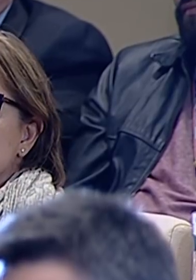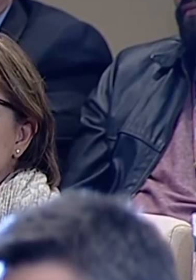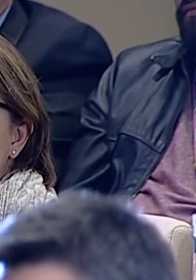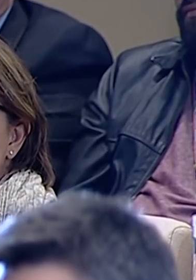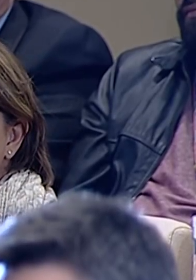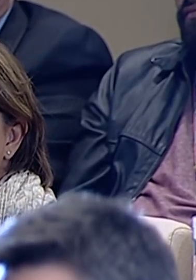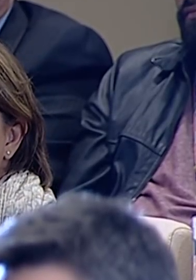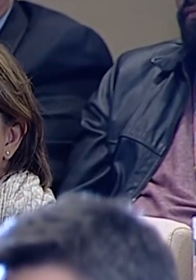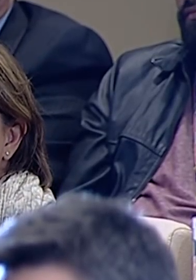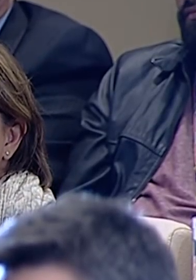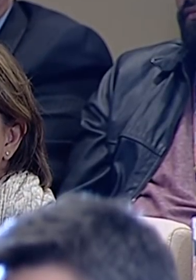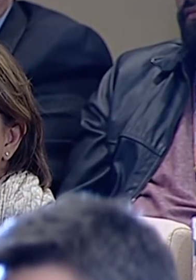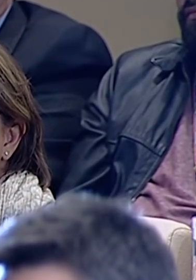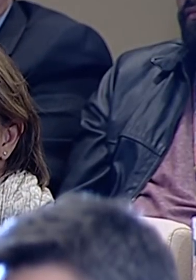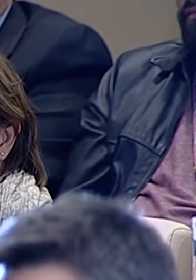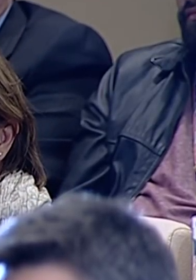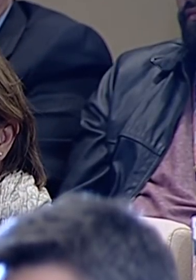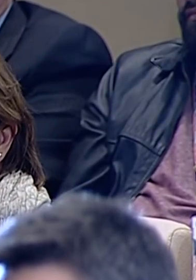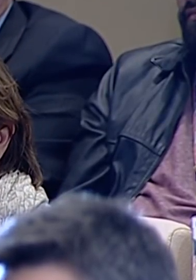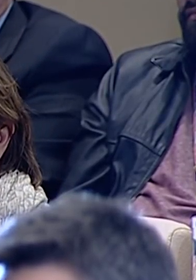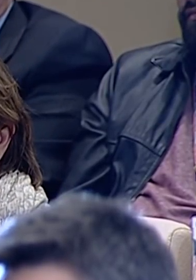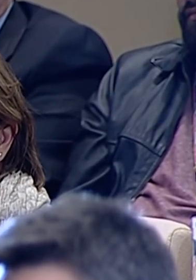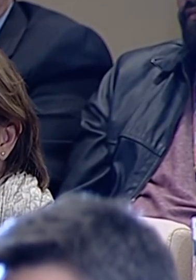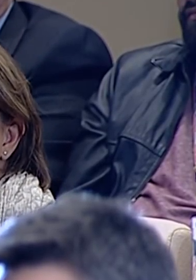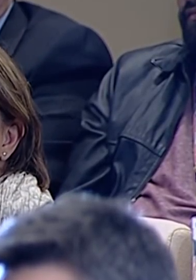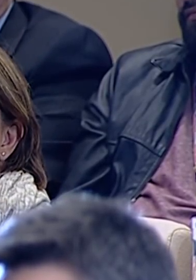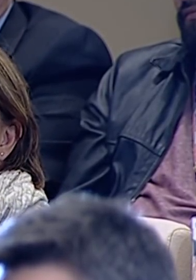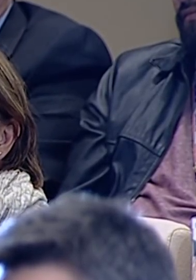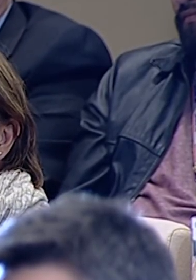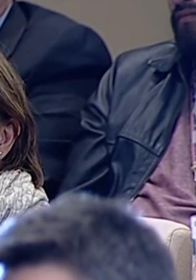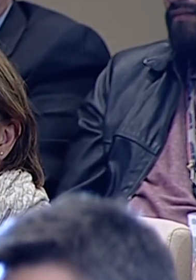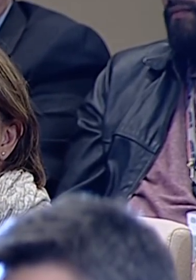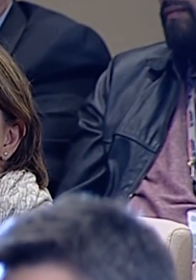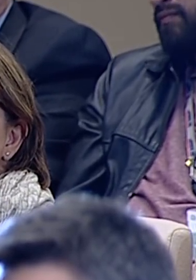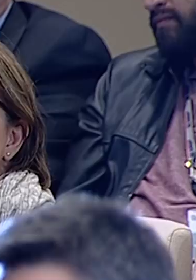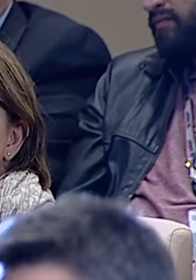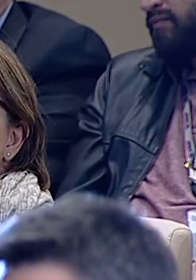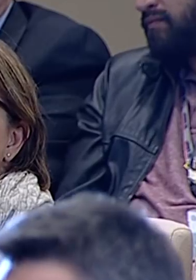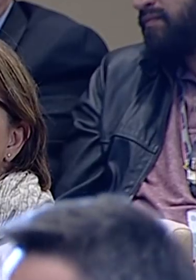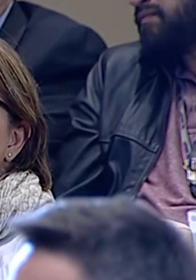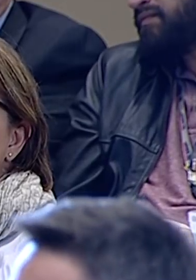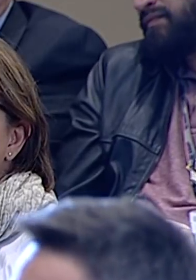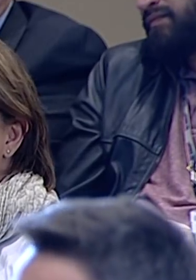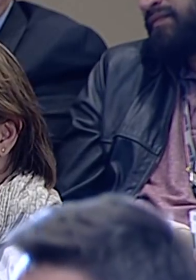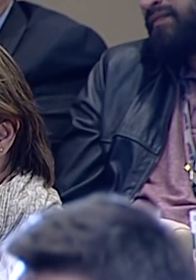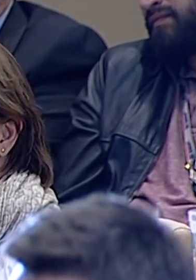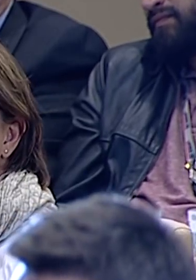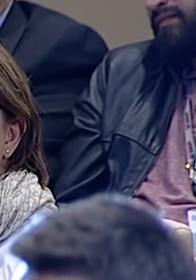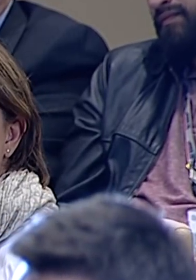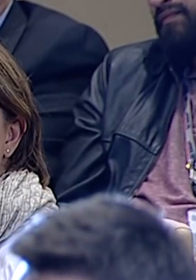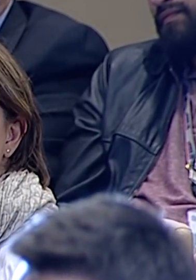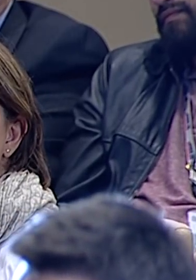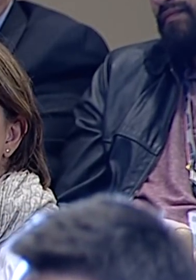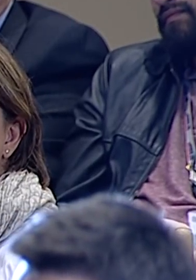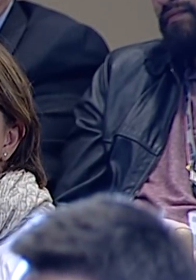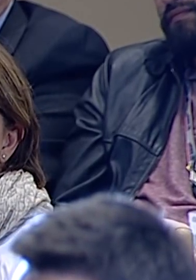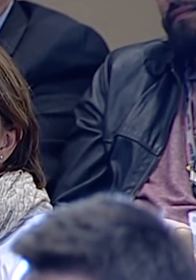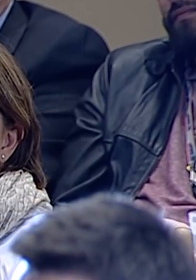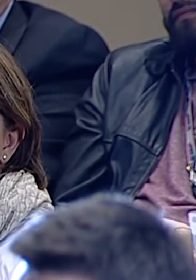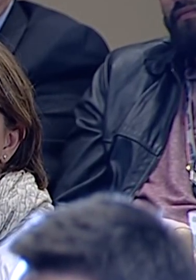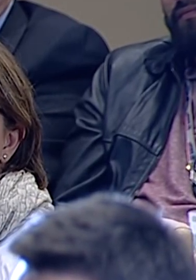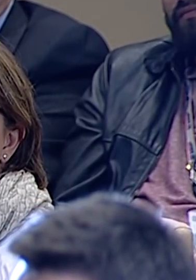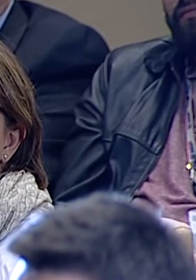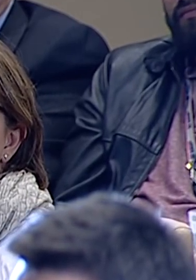de continuar no assunto do vazamento, da foto. Gostaria de saber se o aplicador da prova